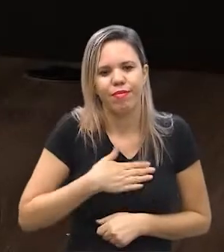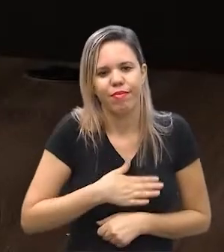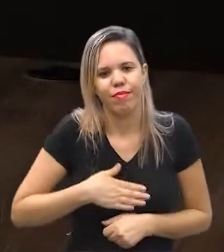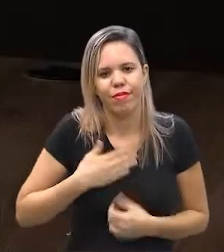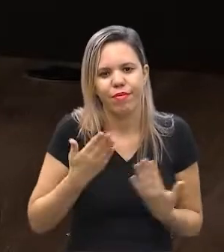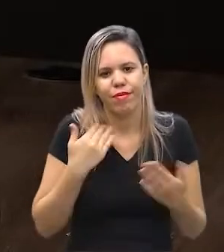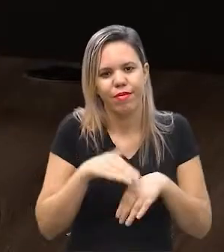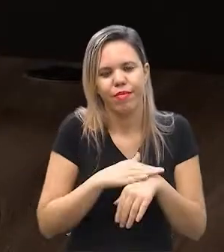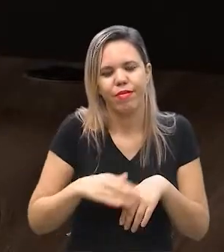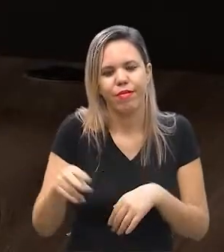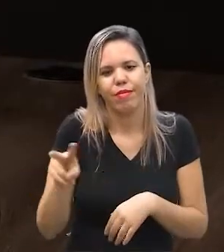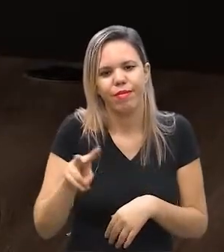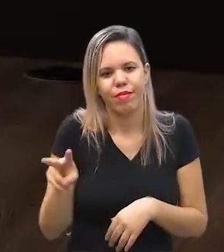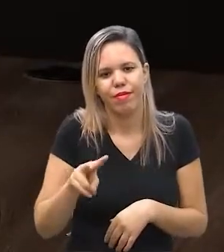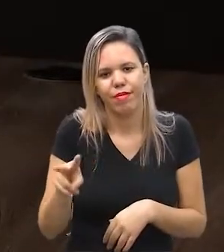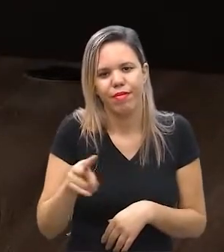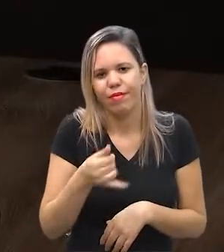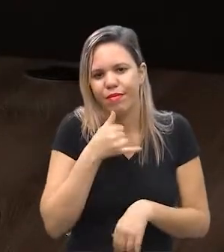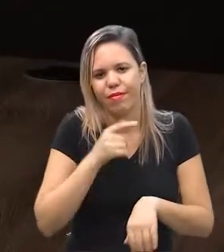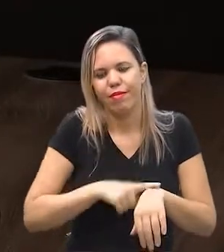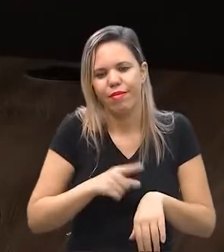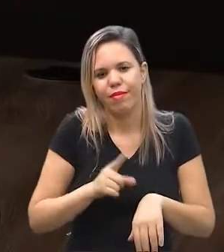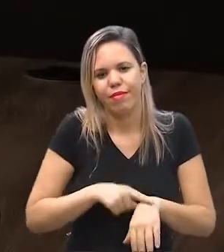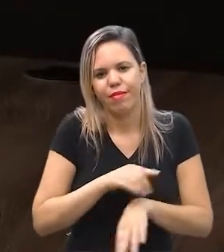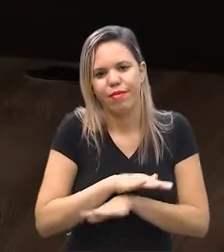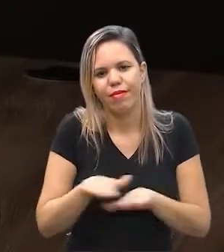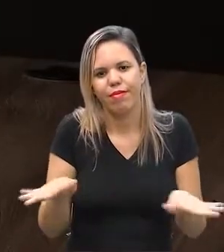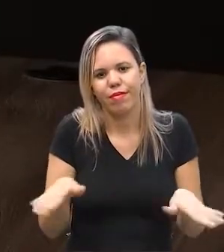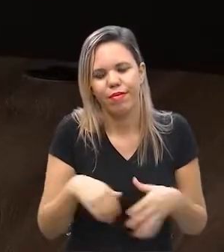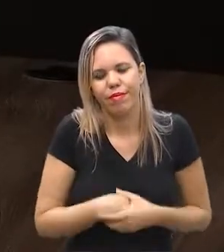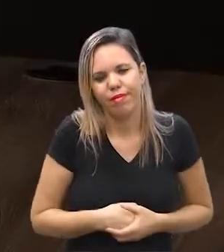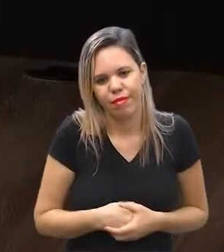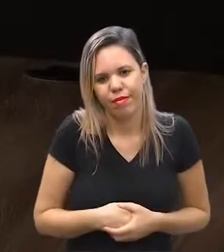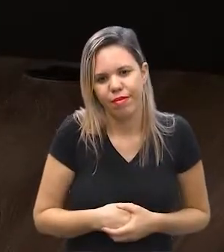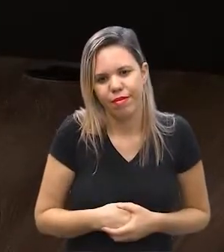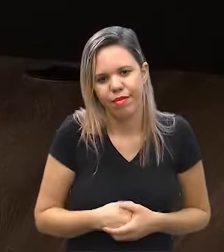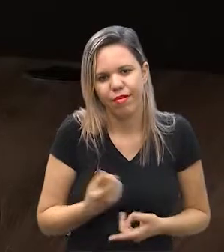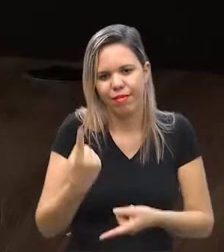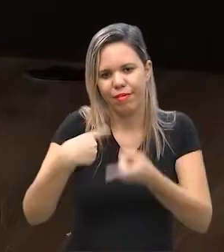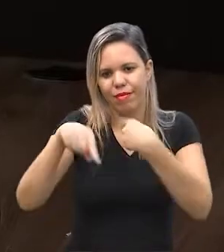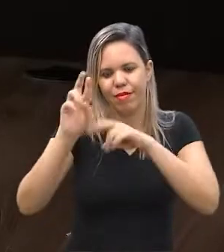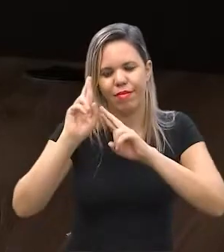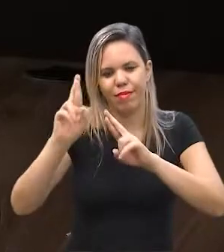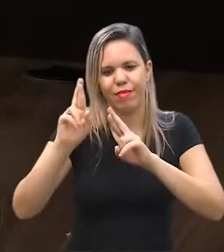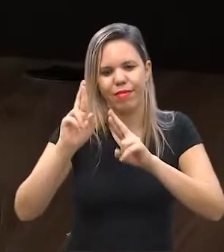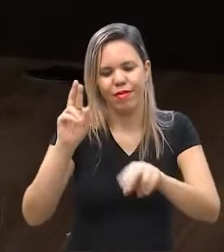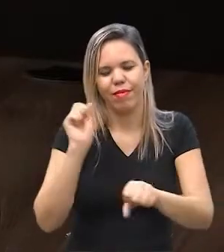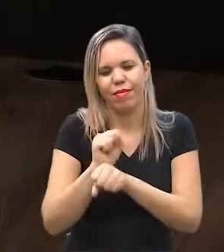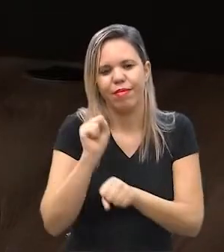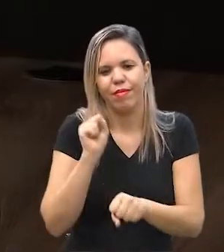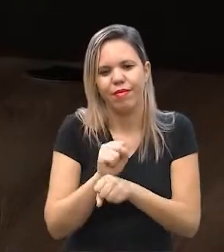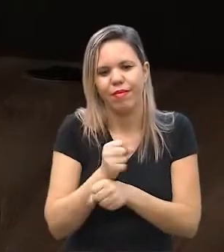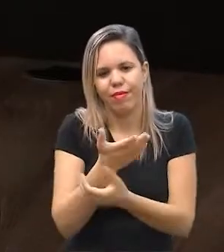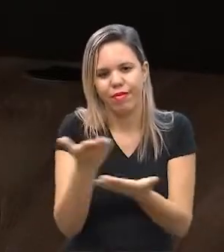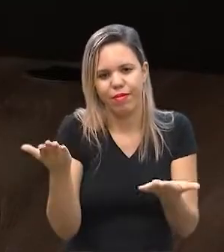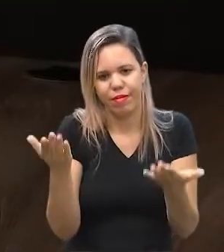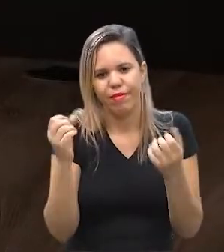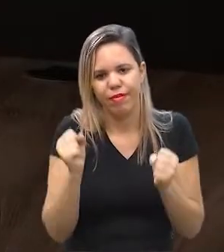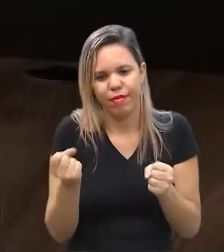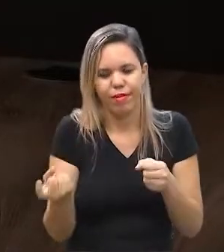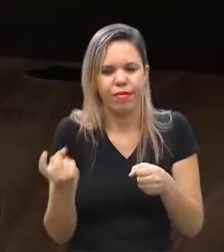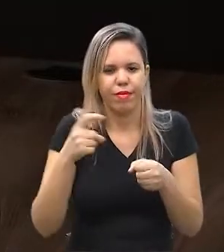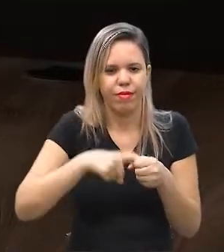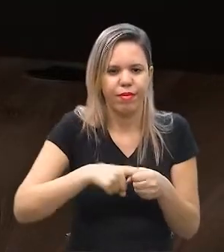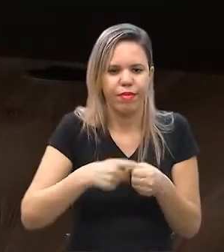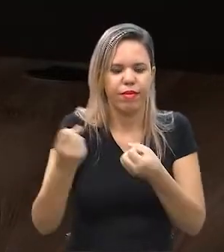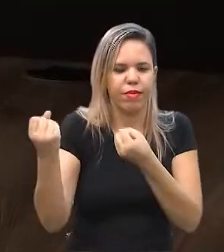enorme conversar com vocês. Infelizmente, nosso tempo acabou, mas muito sucesso e a gente aguarda aí que vocês possam voltar